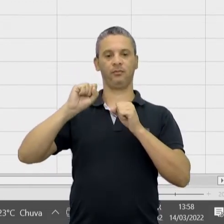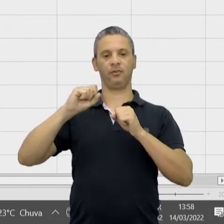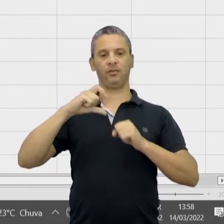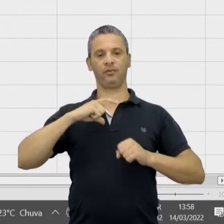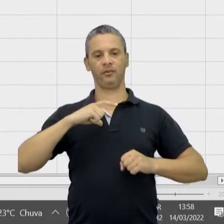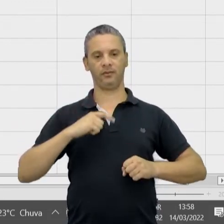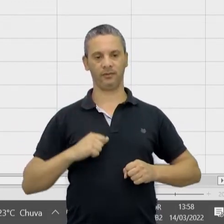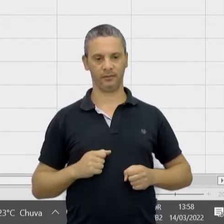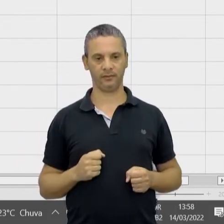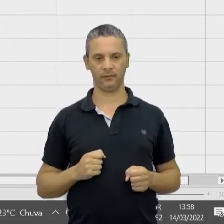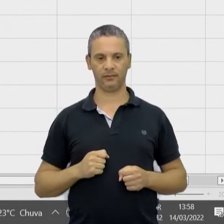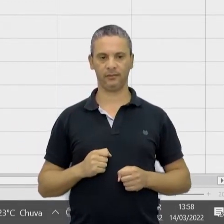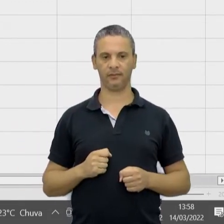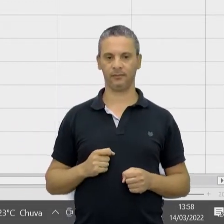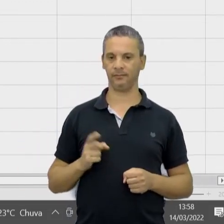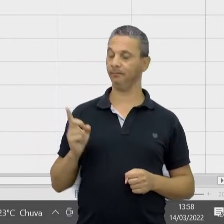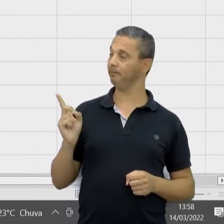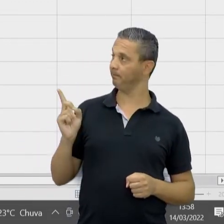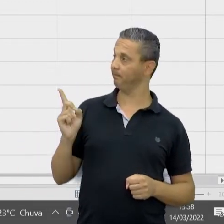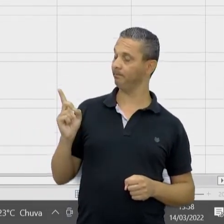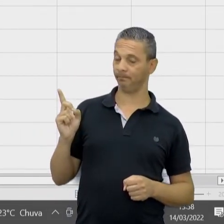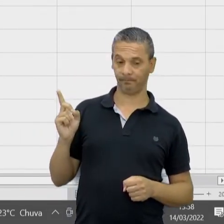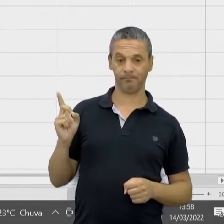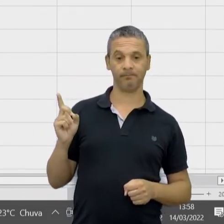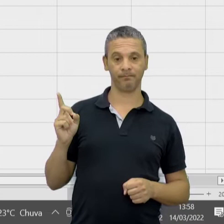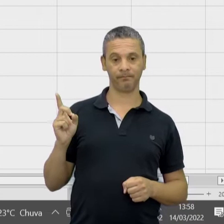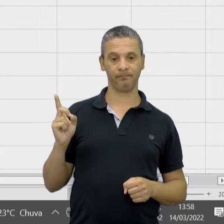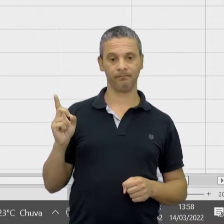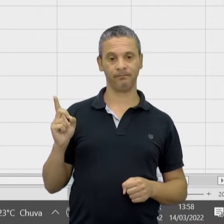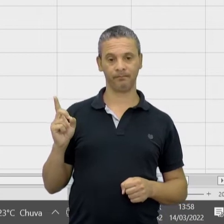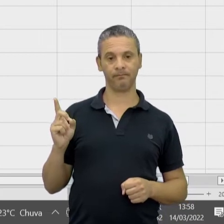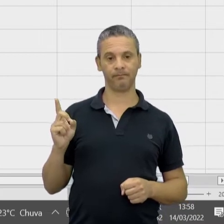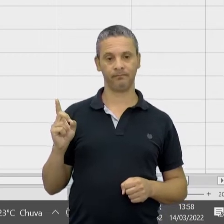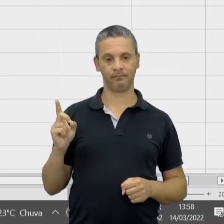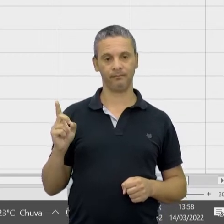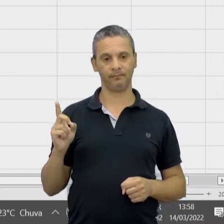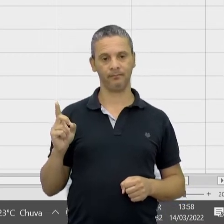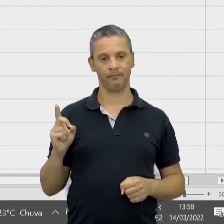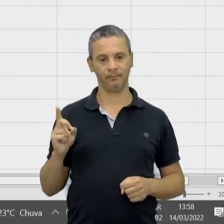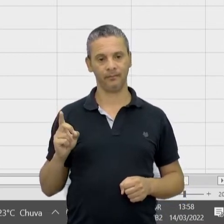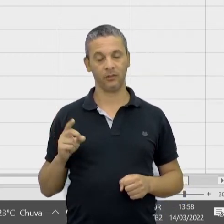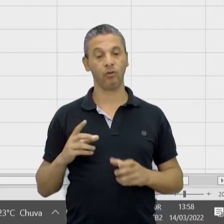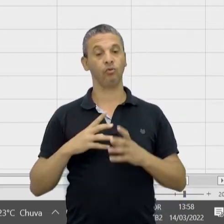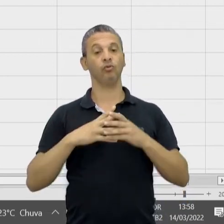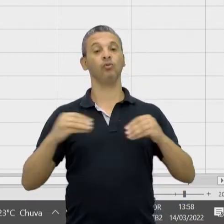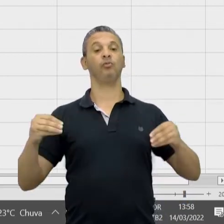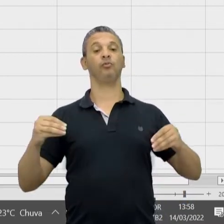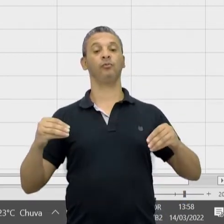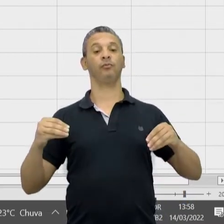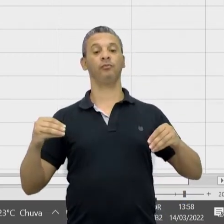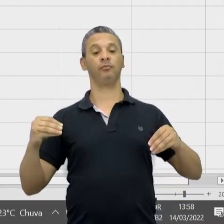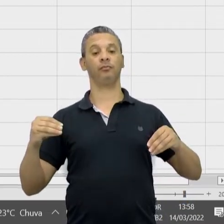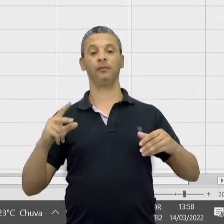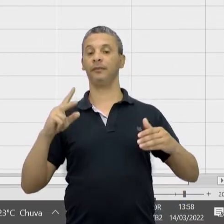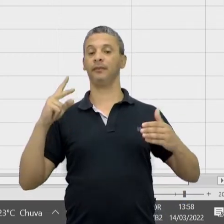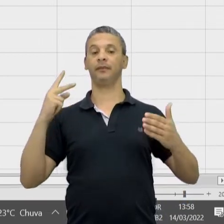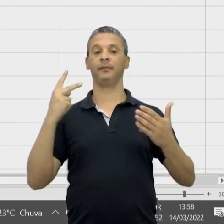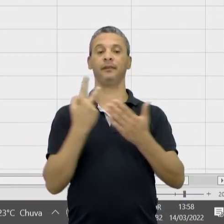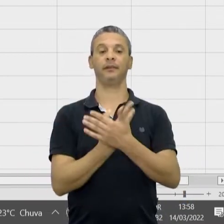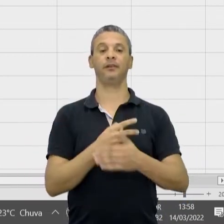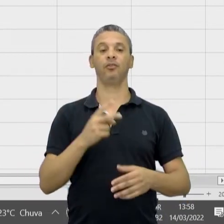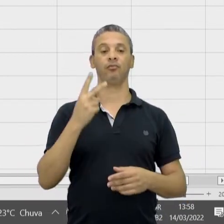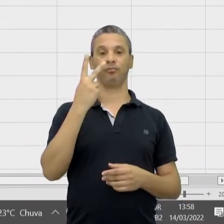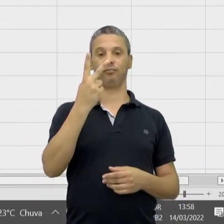pôr no 18. Então, meu título ficou, aí sumiu, ó, se sumir, vocês vão